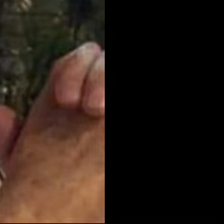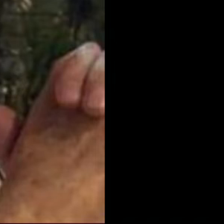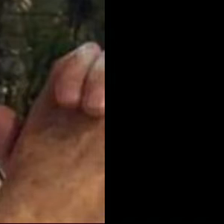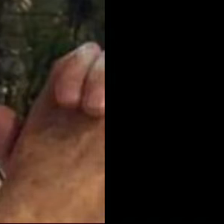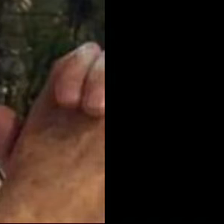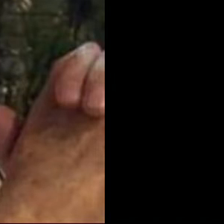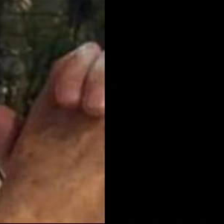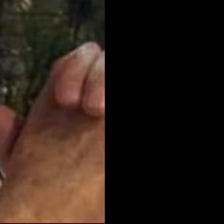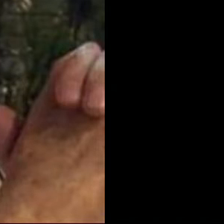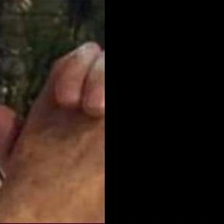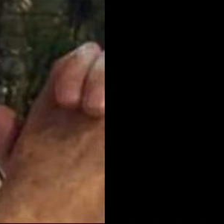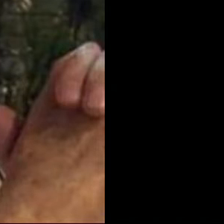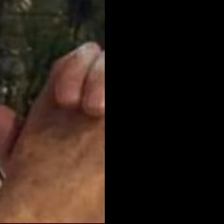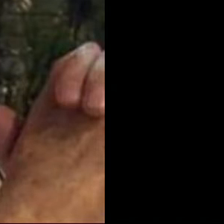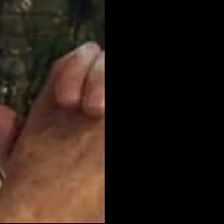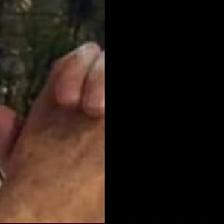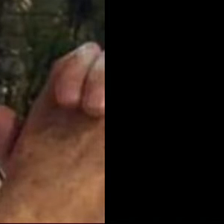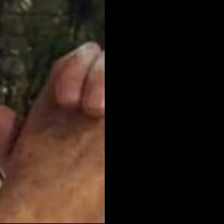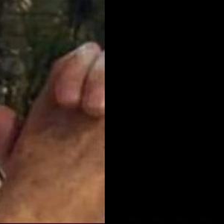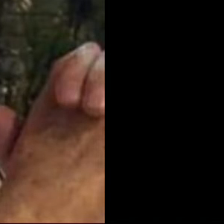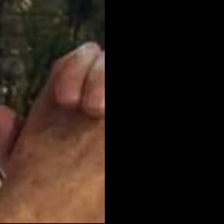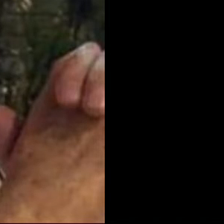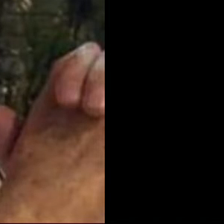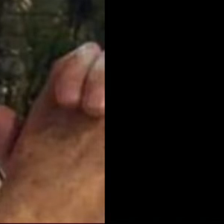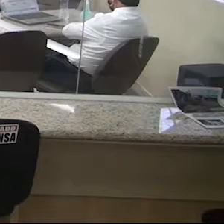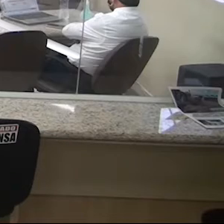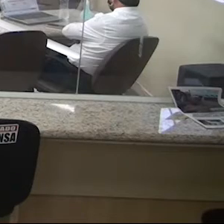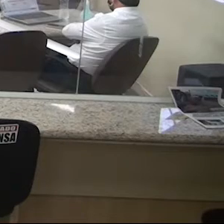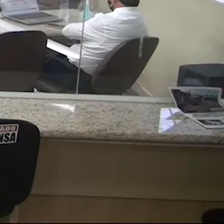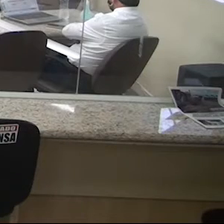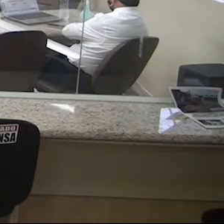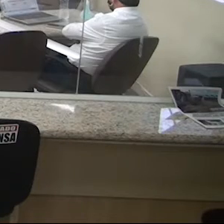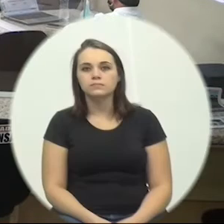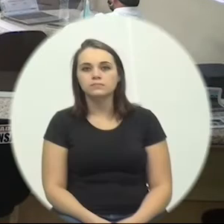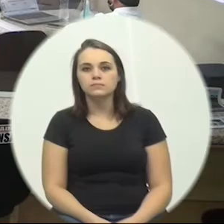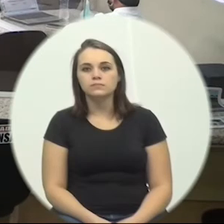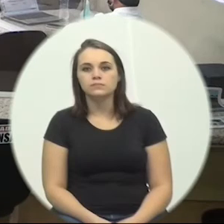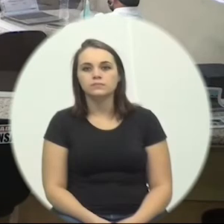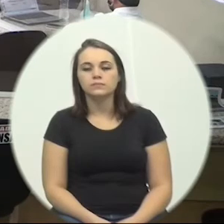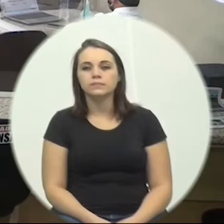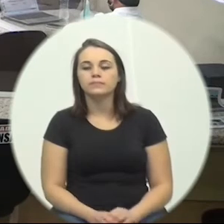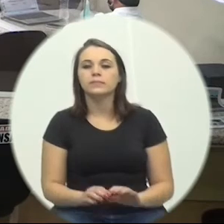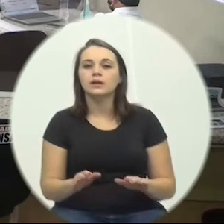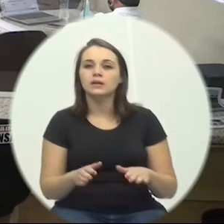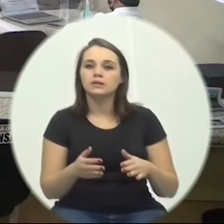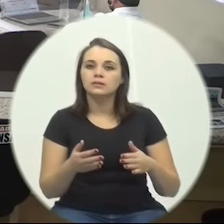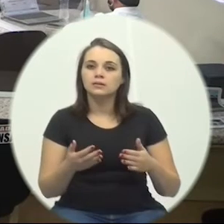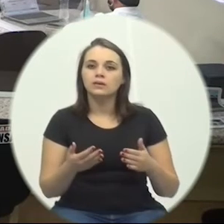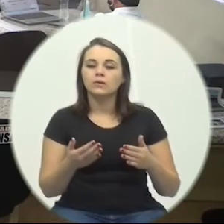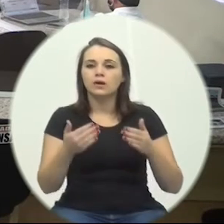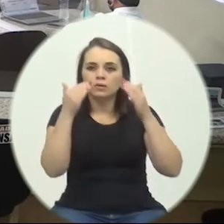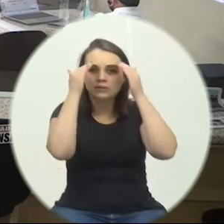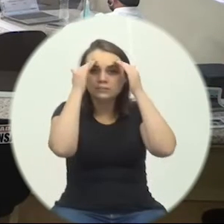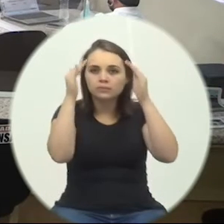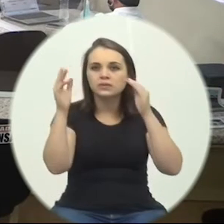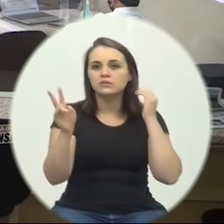para finalizar o meu horário político, eu, com todo respeito ao vereador Zário